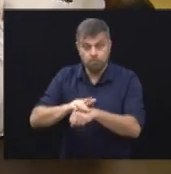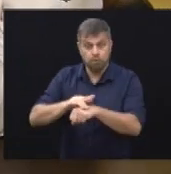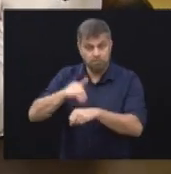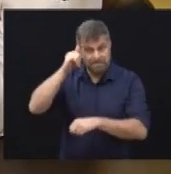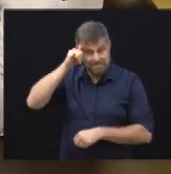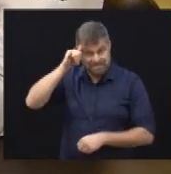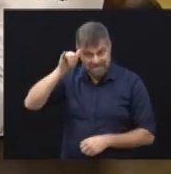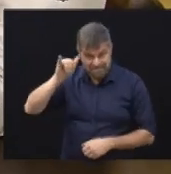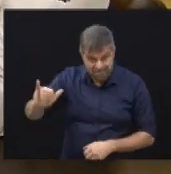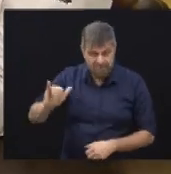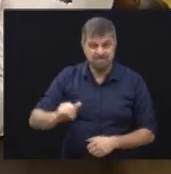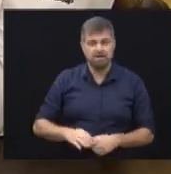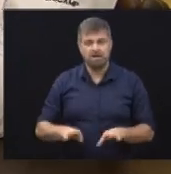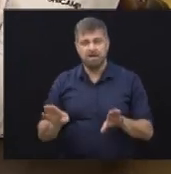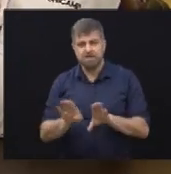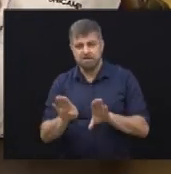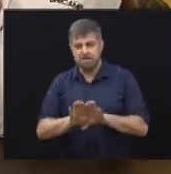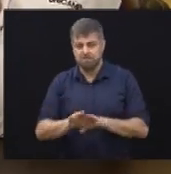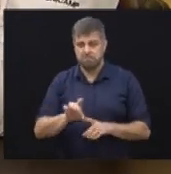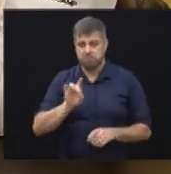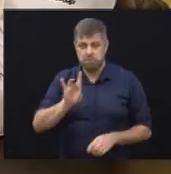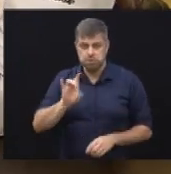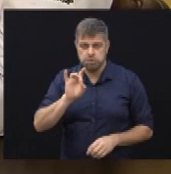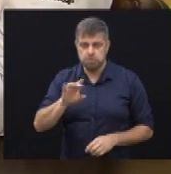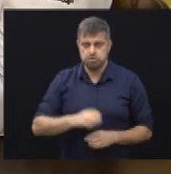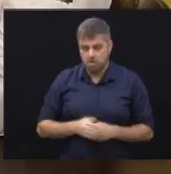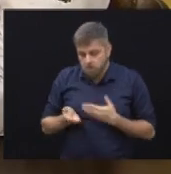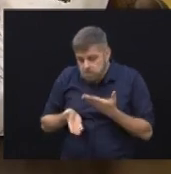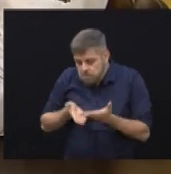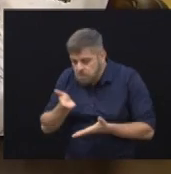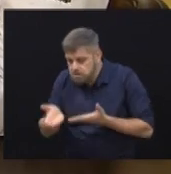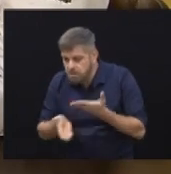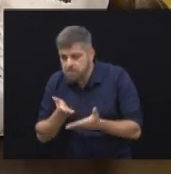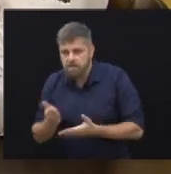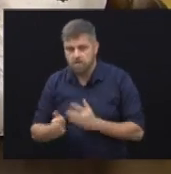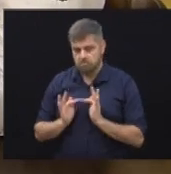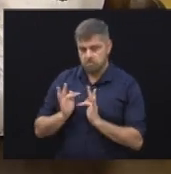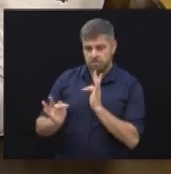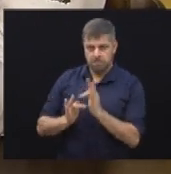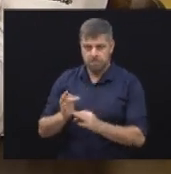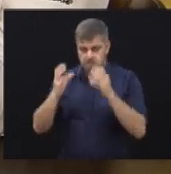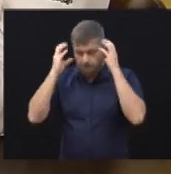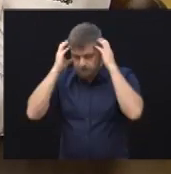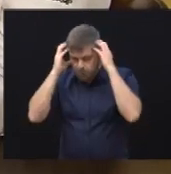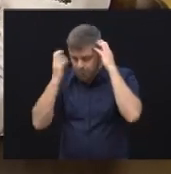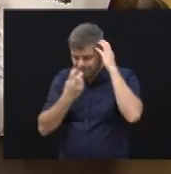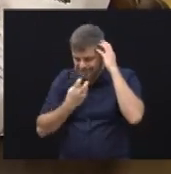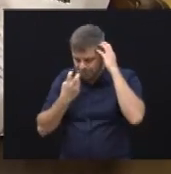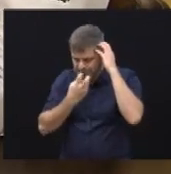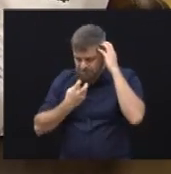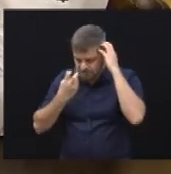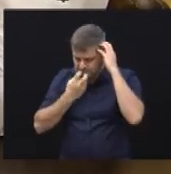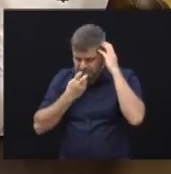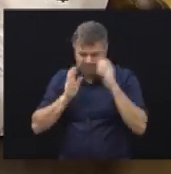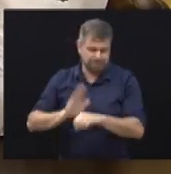algumas doenças e alguns agravos, muito além só do tratamento, da terapia, da